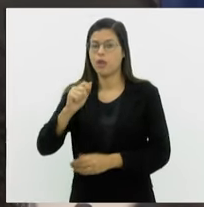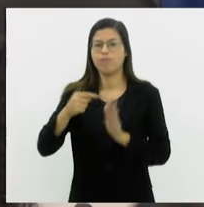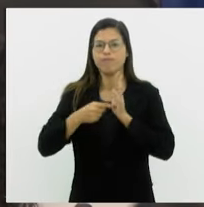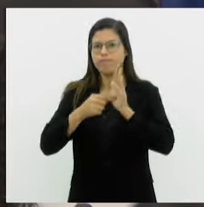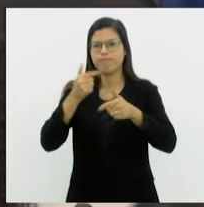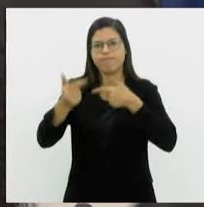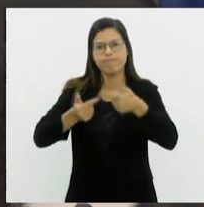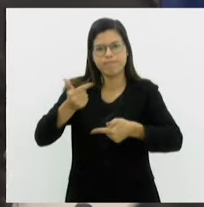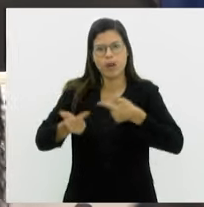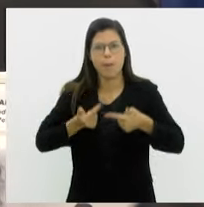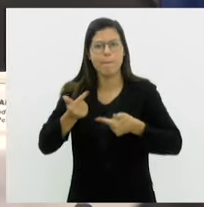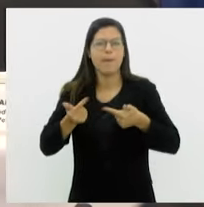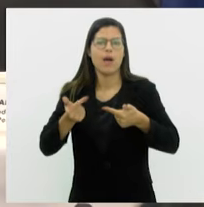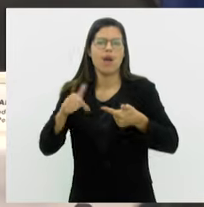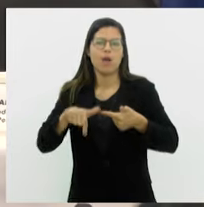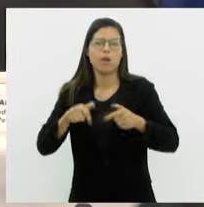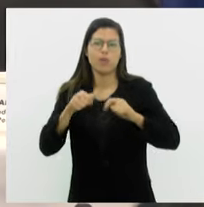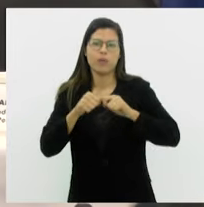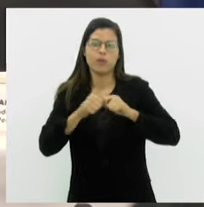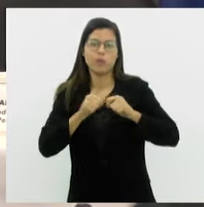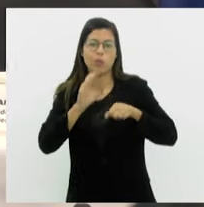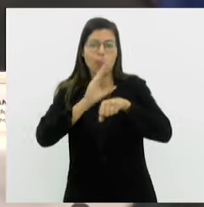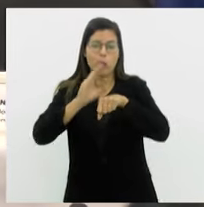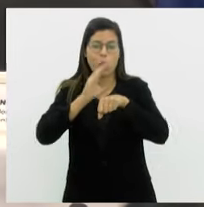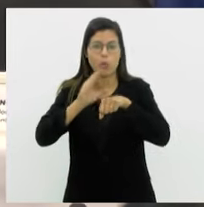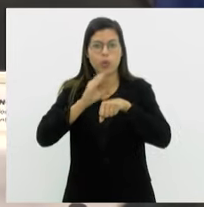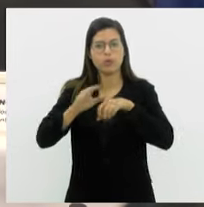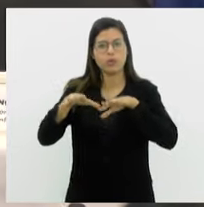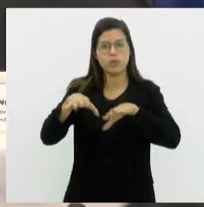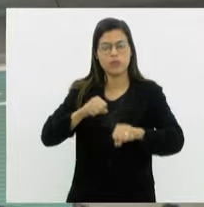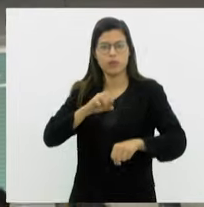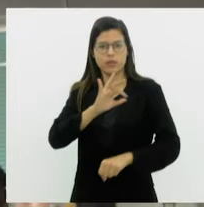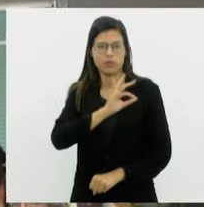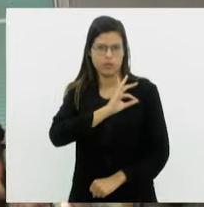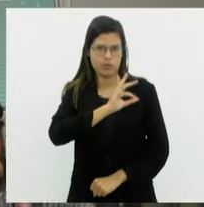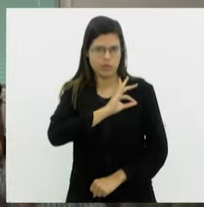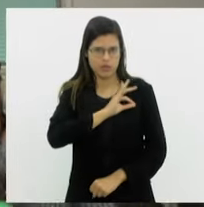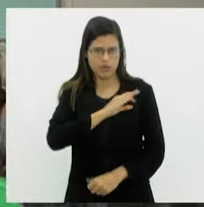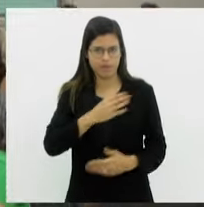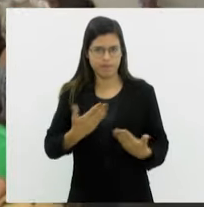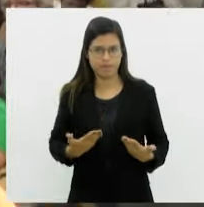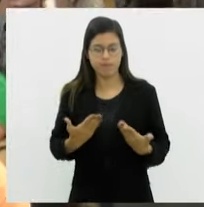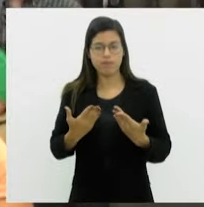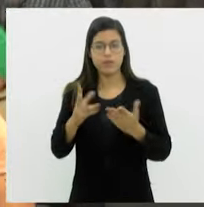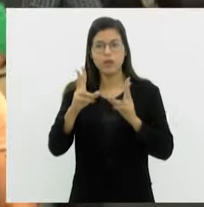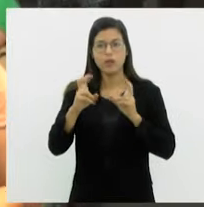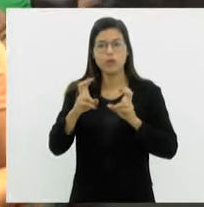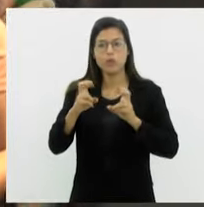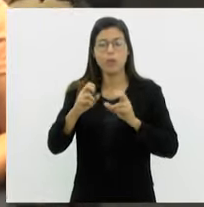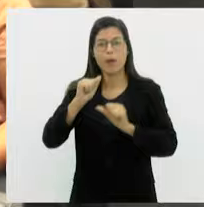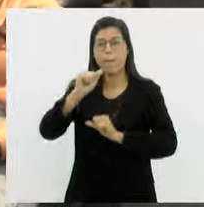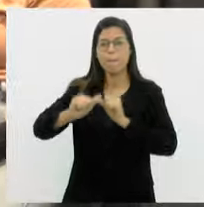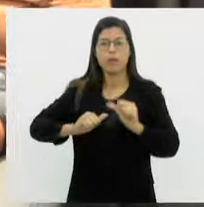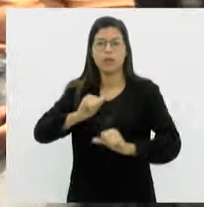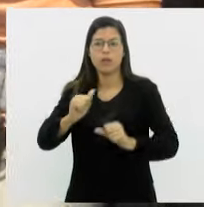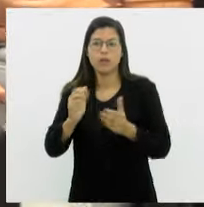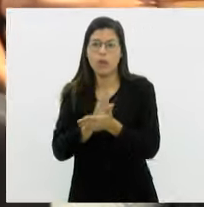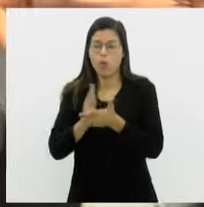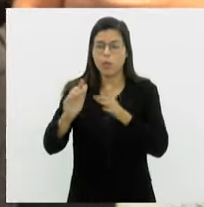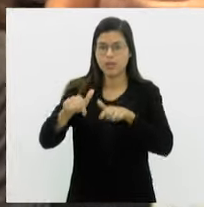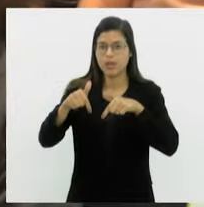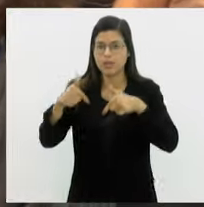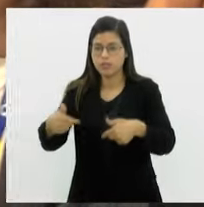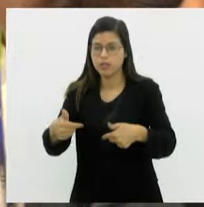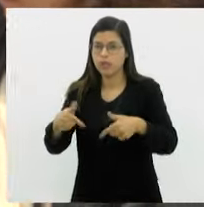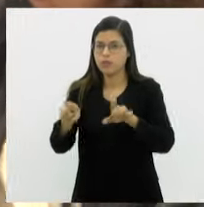vem sendo desenvolvido dentro do curso de formação dos policiais, sobre a reformulação de alguns procedimentos internos e da